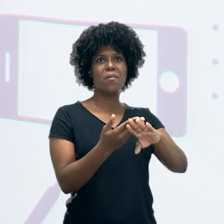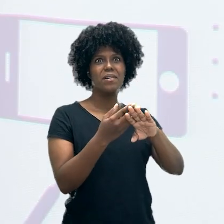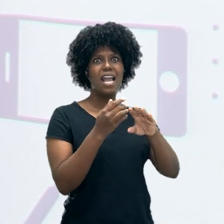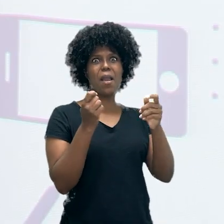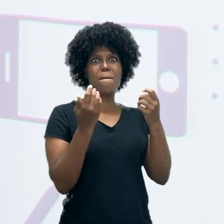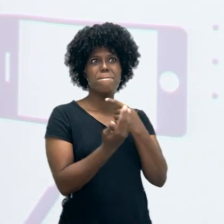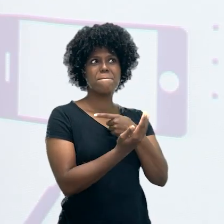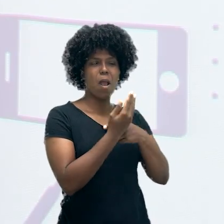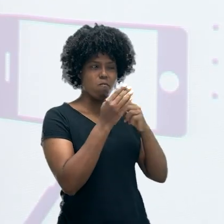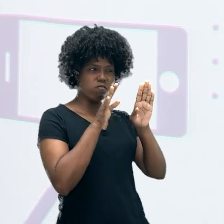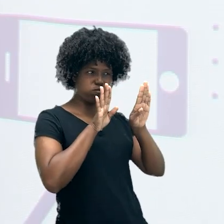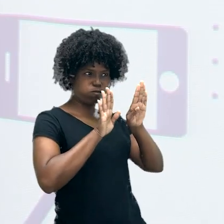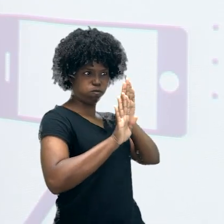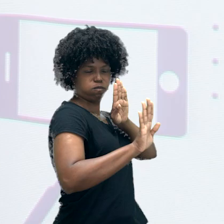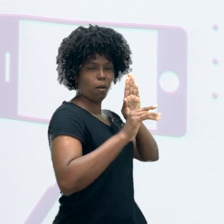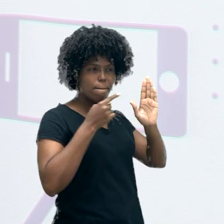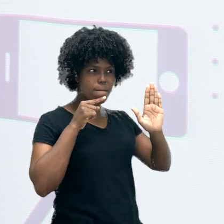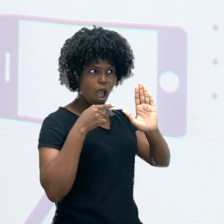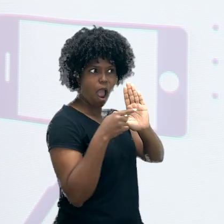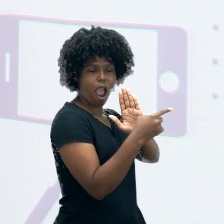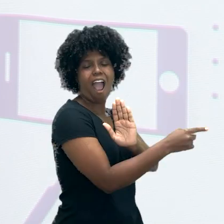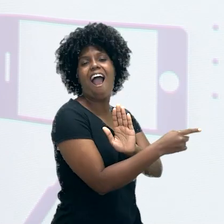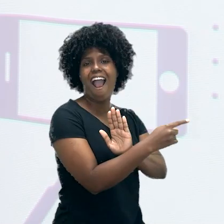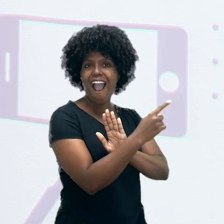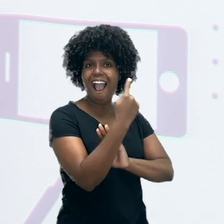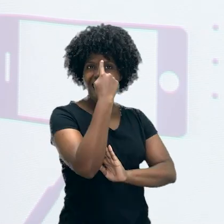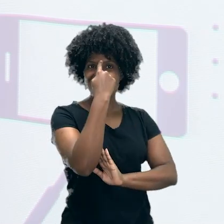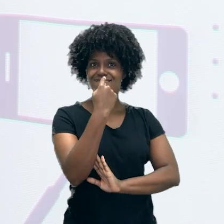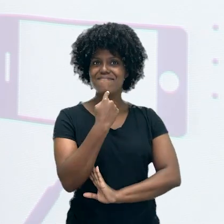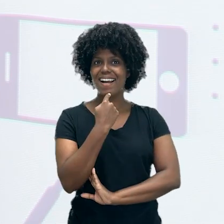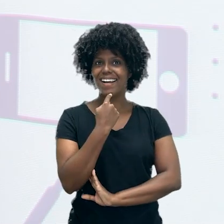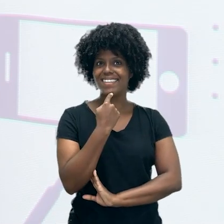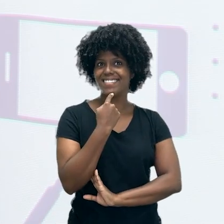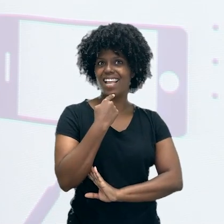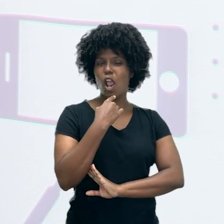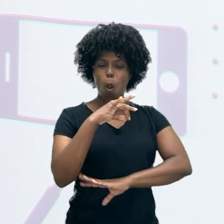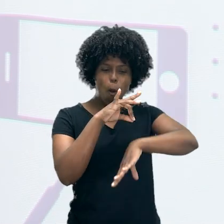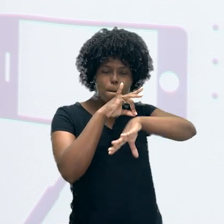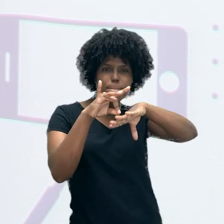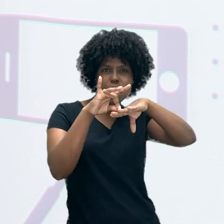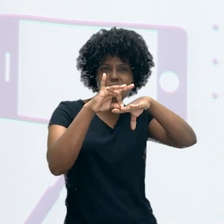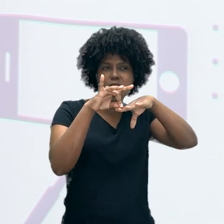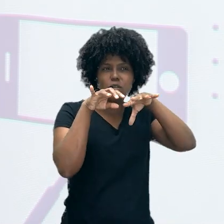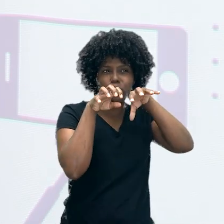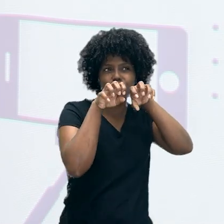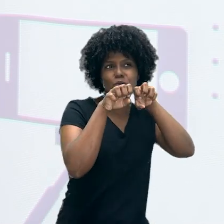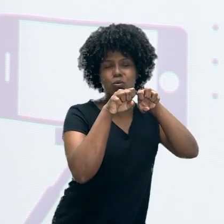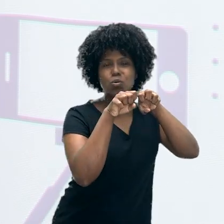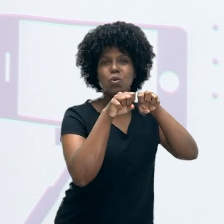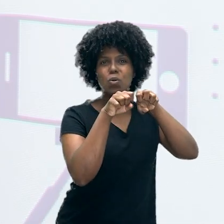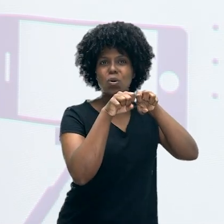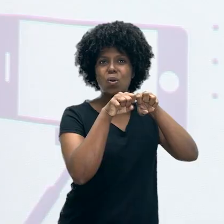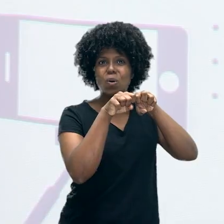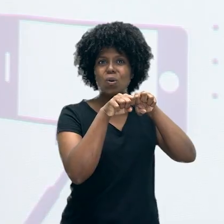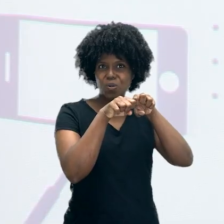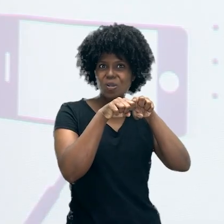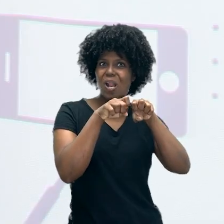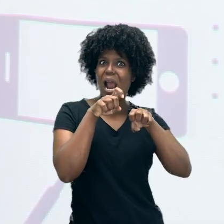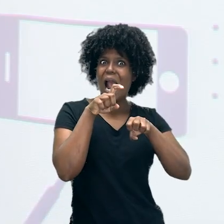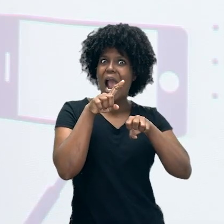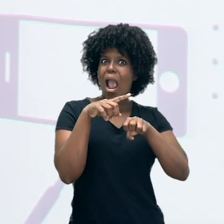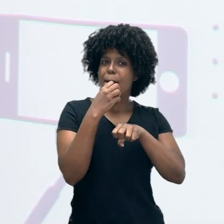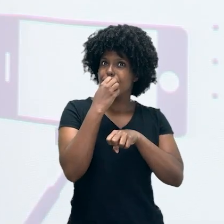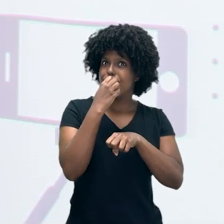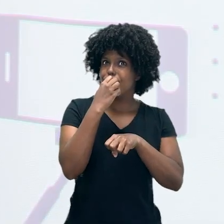profundidade, né? Ele te dá corpo na imagem, eu acho, assim. O preto, às vezes, as sombras, né? Pode virar quase que